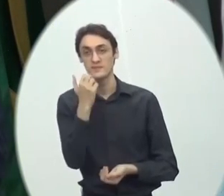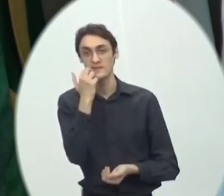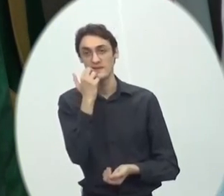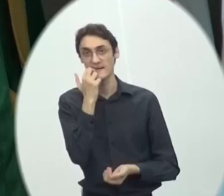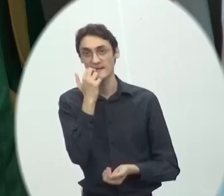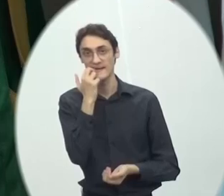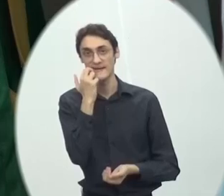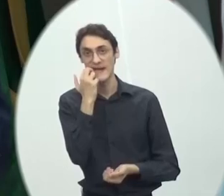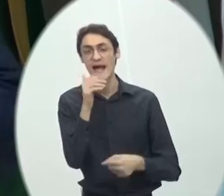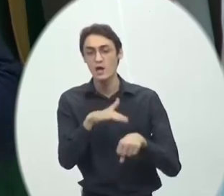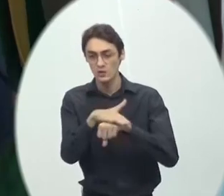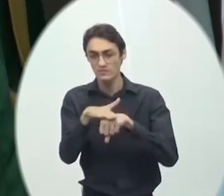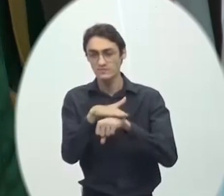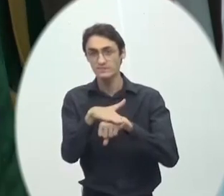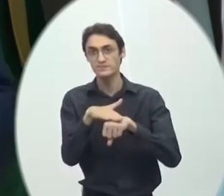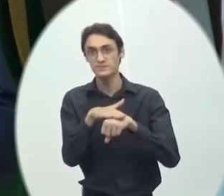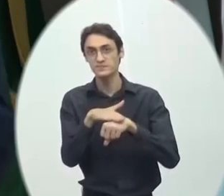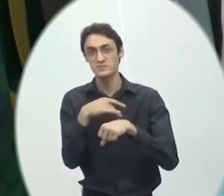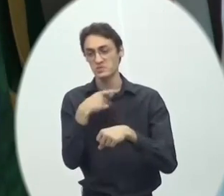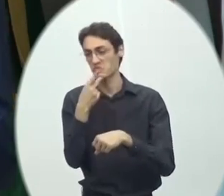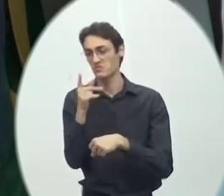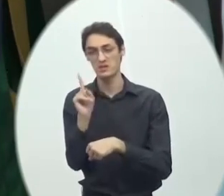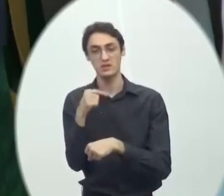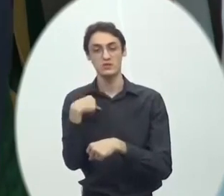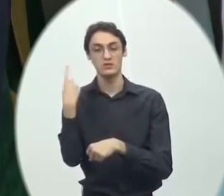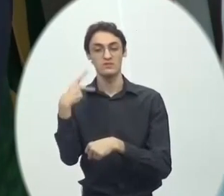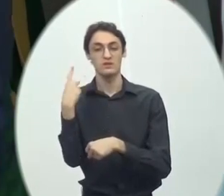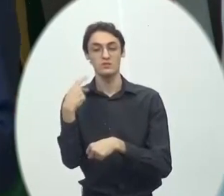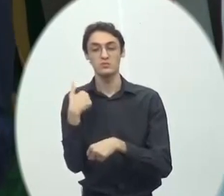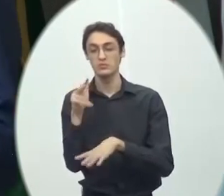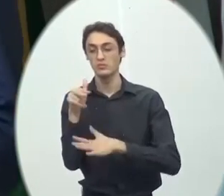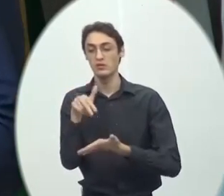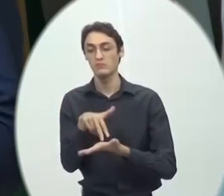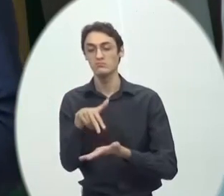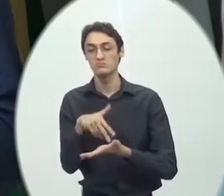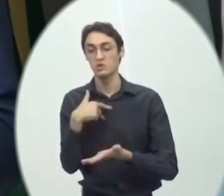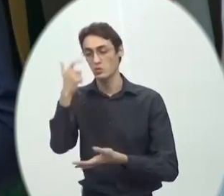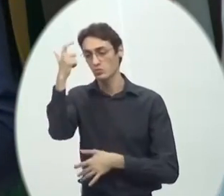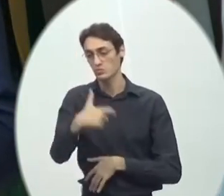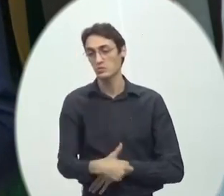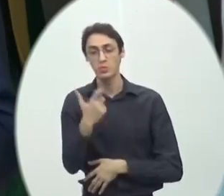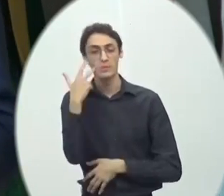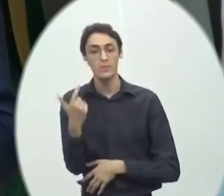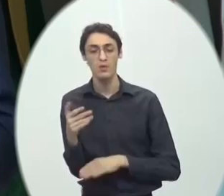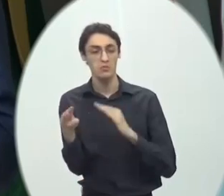E aí, conversando ali, eu não me identifiquei que eu era vereador, nada. Eu estava lá, eu sou um cidadão comum.